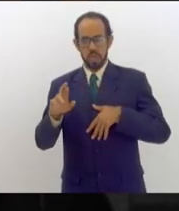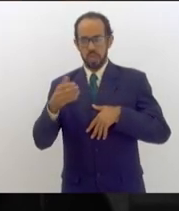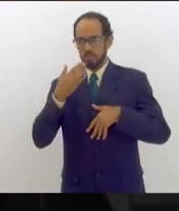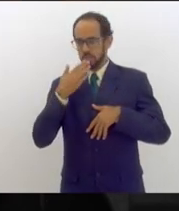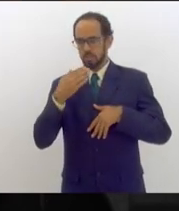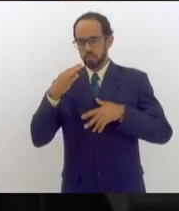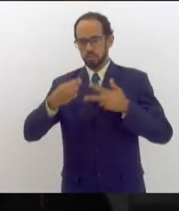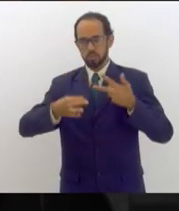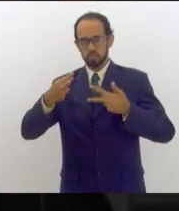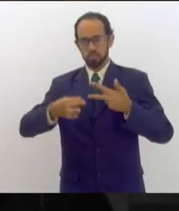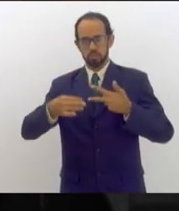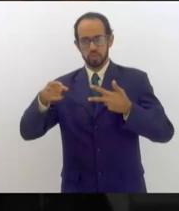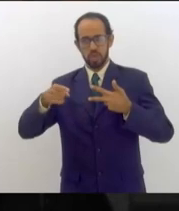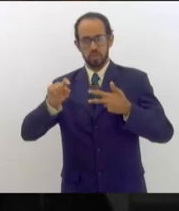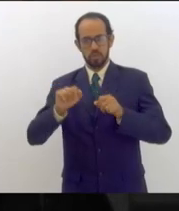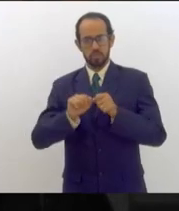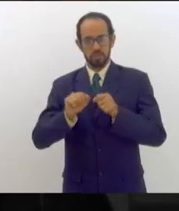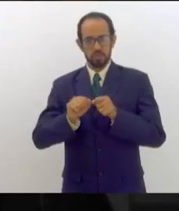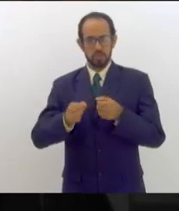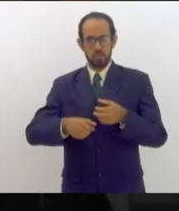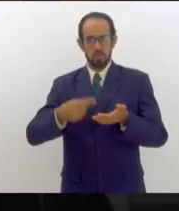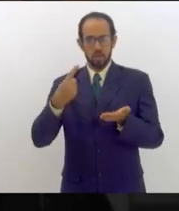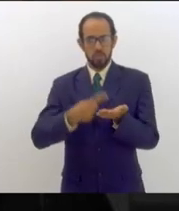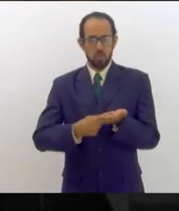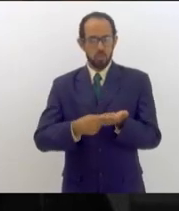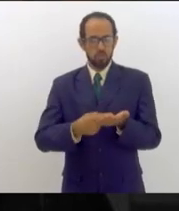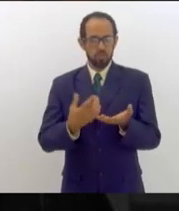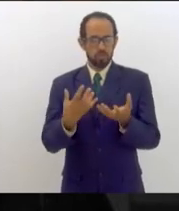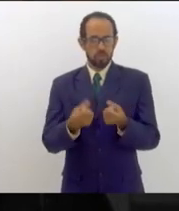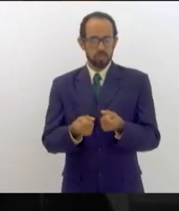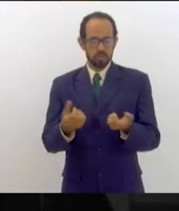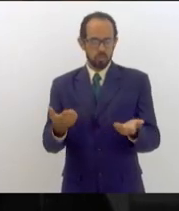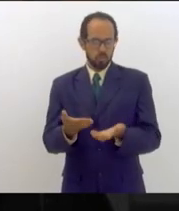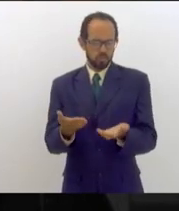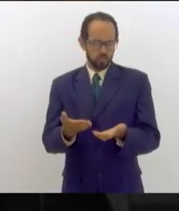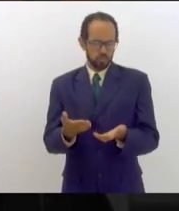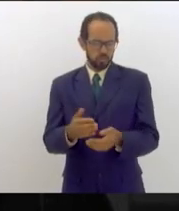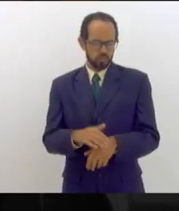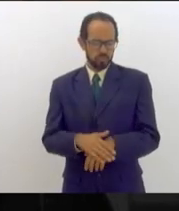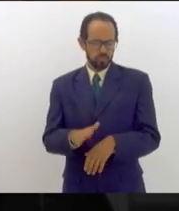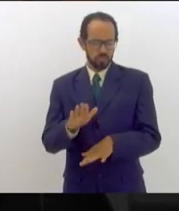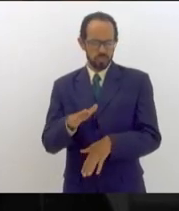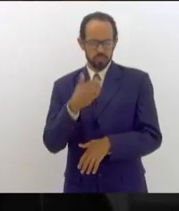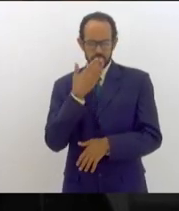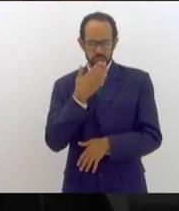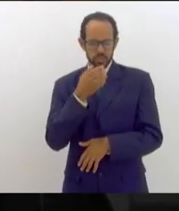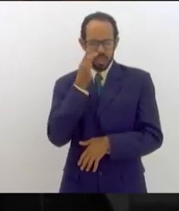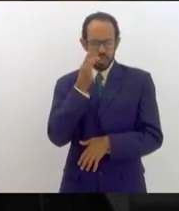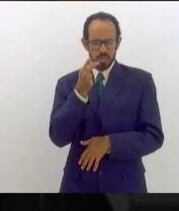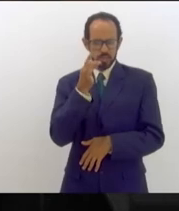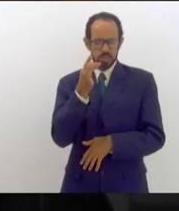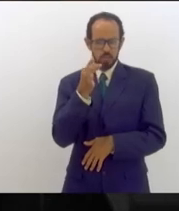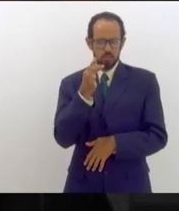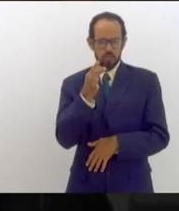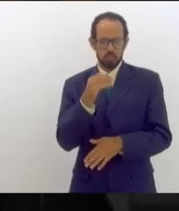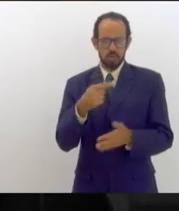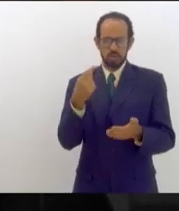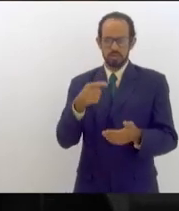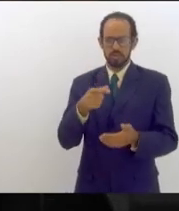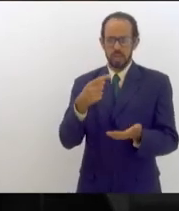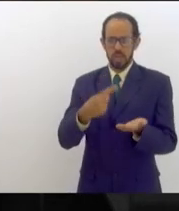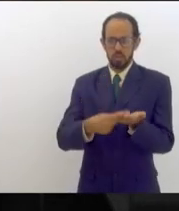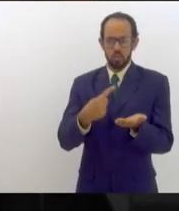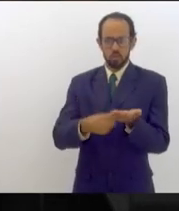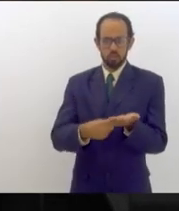responsabilidade de homologar um acordo que acabou de ser homologado hoje mas eu quero chamar atenção Para esse acordo porque em decorrentes